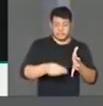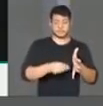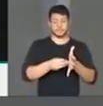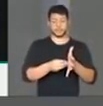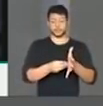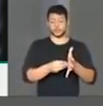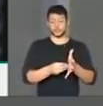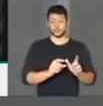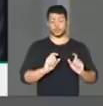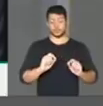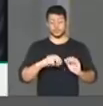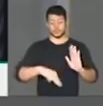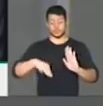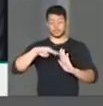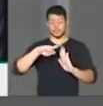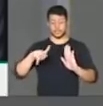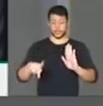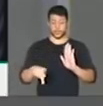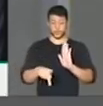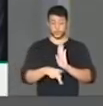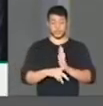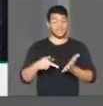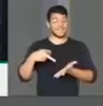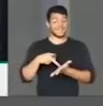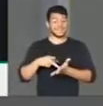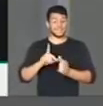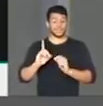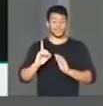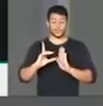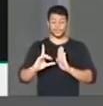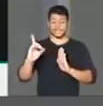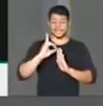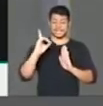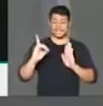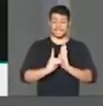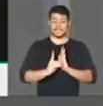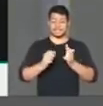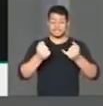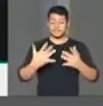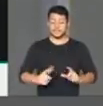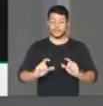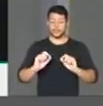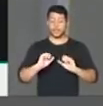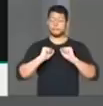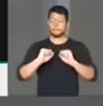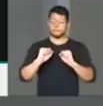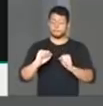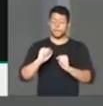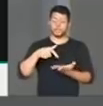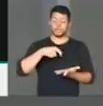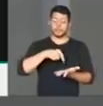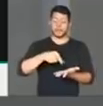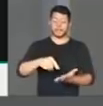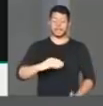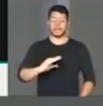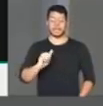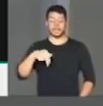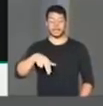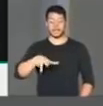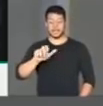outra bomba, uma medida provisória, aliás, um decreto do Bolsonaro dizendo que pode plantar cana onde tinha árvore, onde